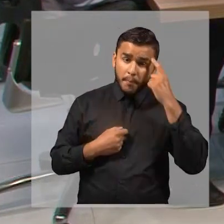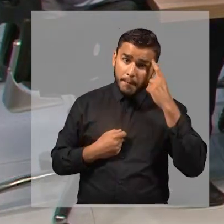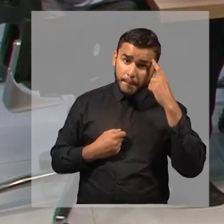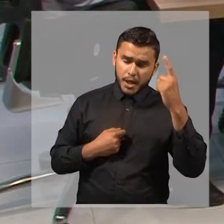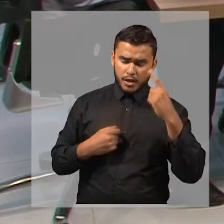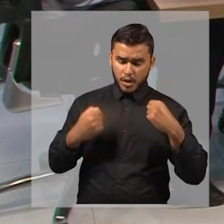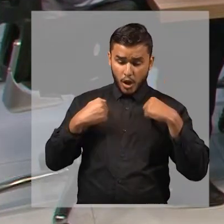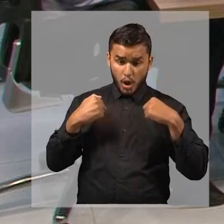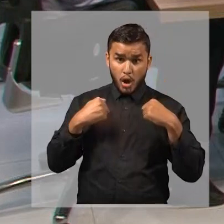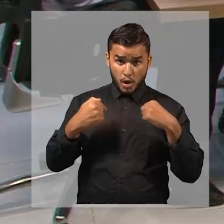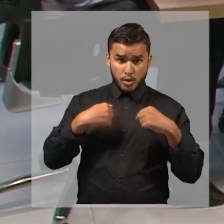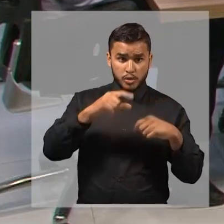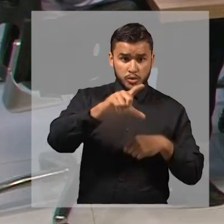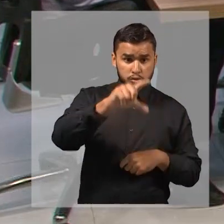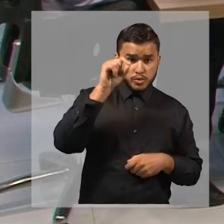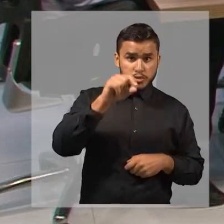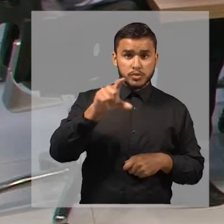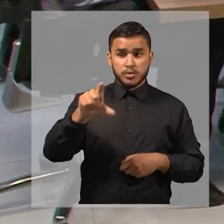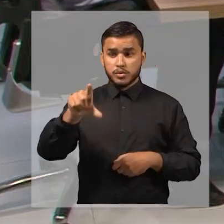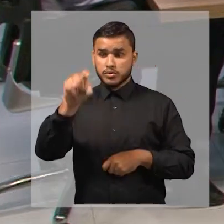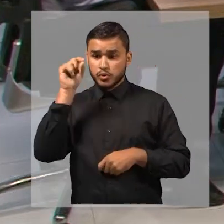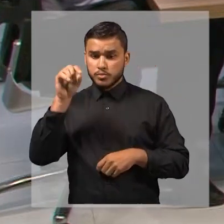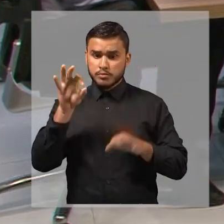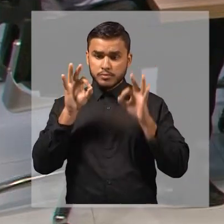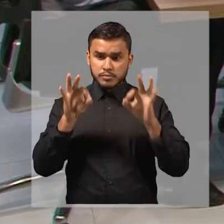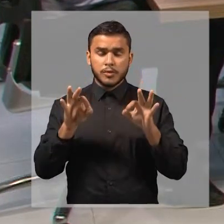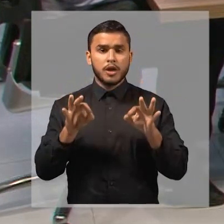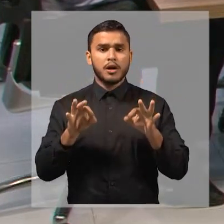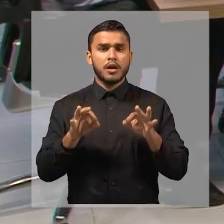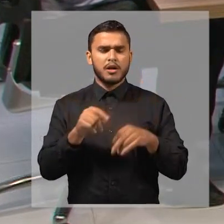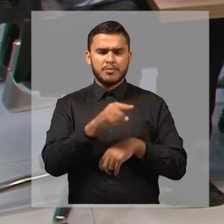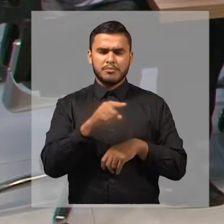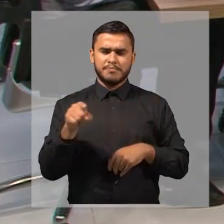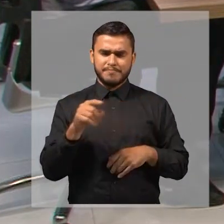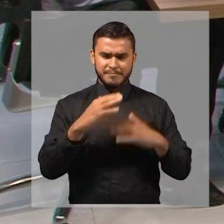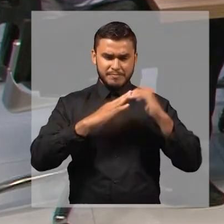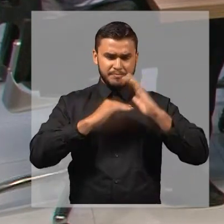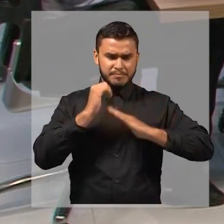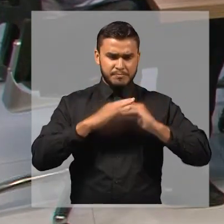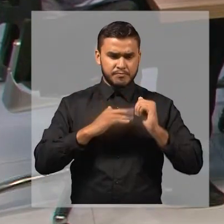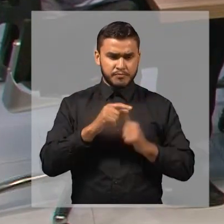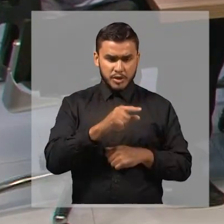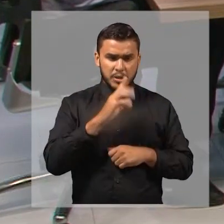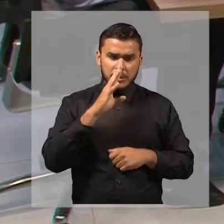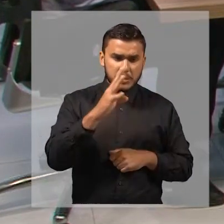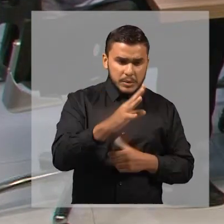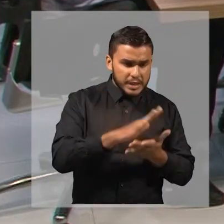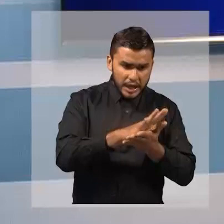pelo deputado do Maranhão, têm os pré-requisitos, né?